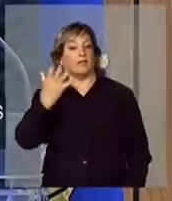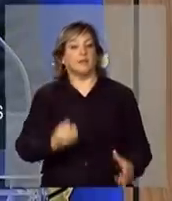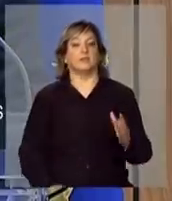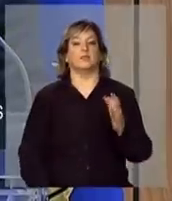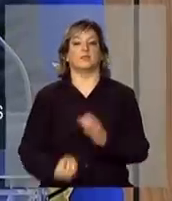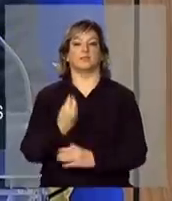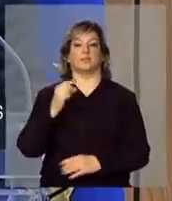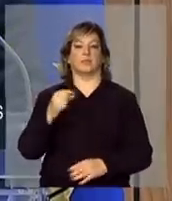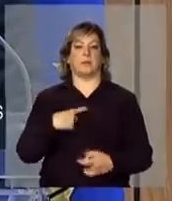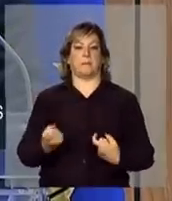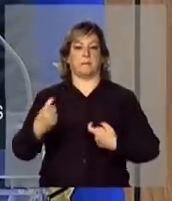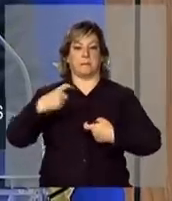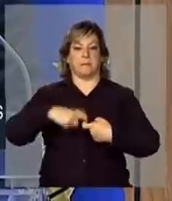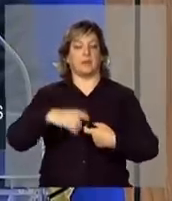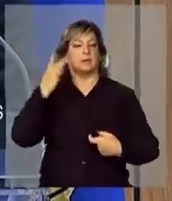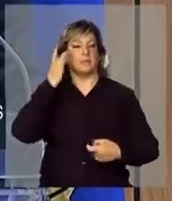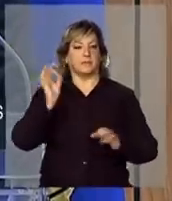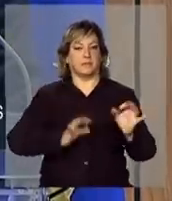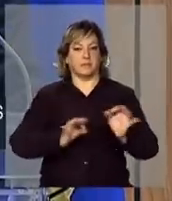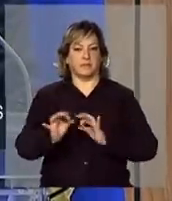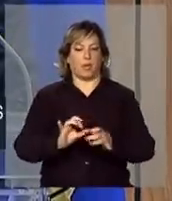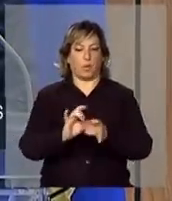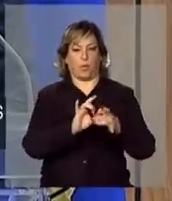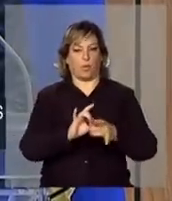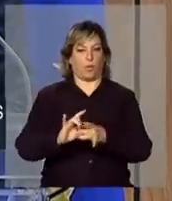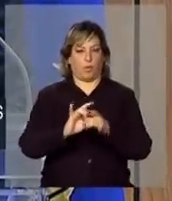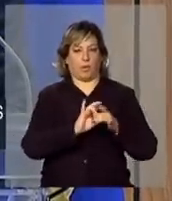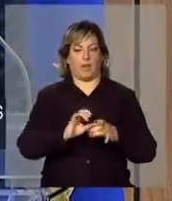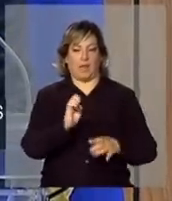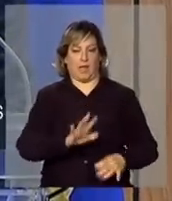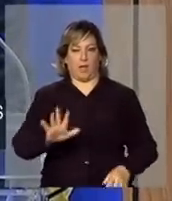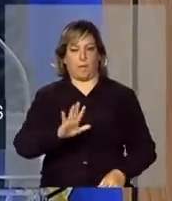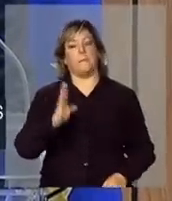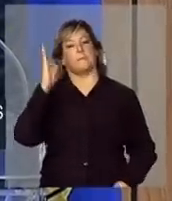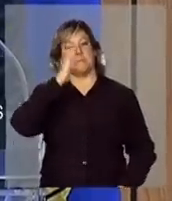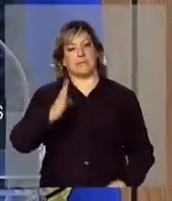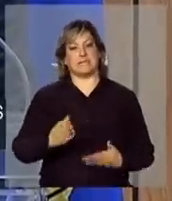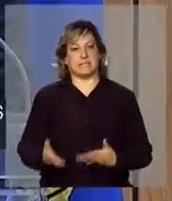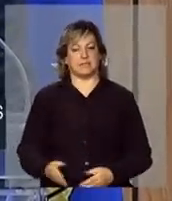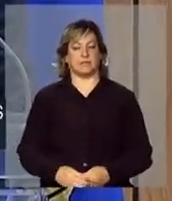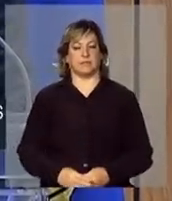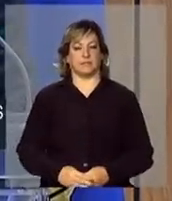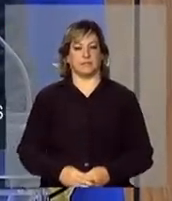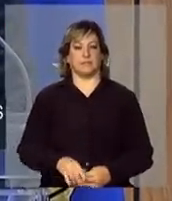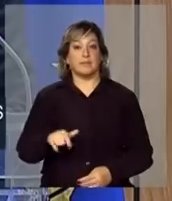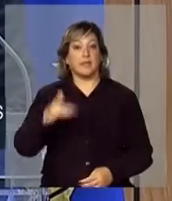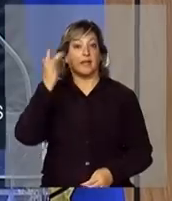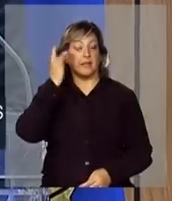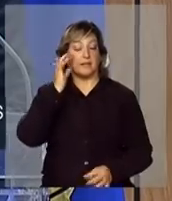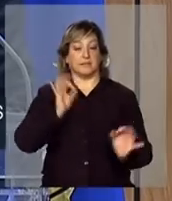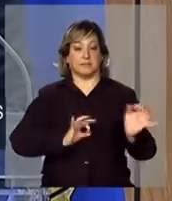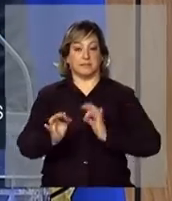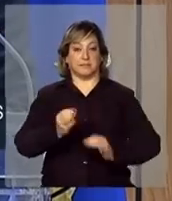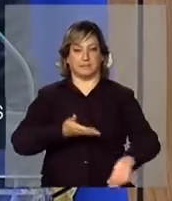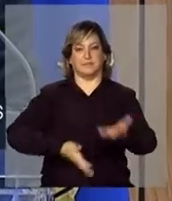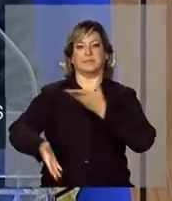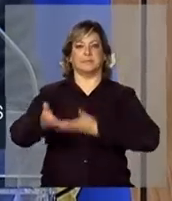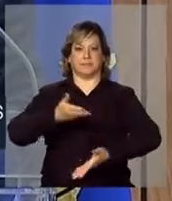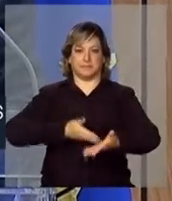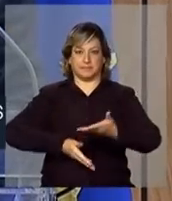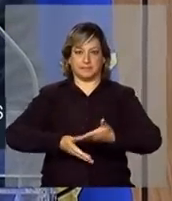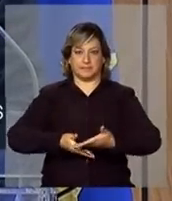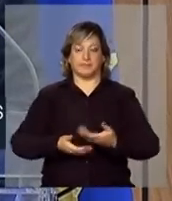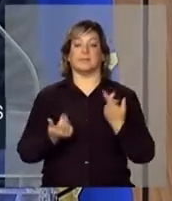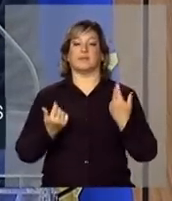a parceria estratégica União Europeia-Brasil. A dinâmica da parceria estratégica,